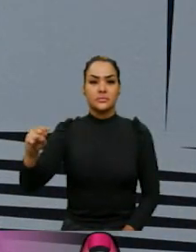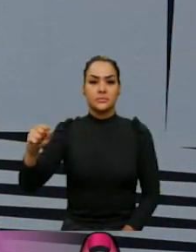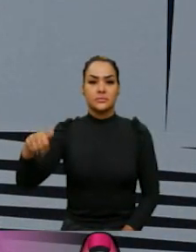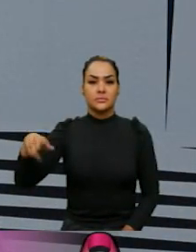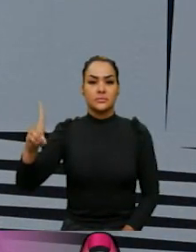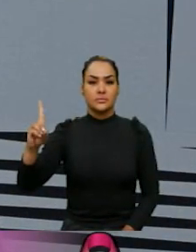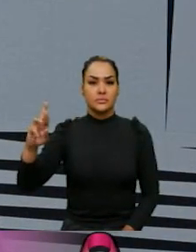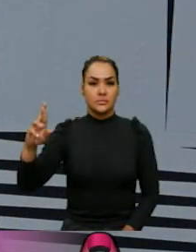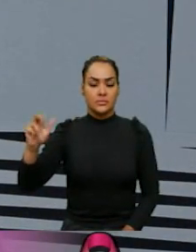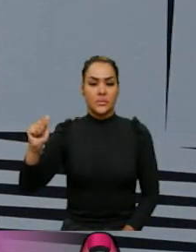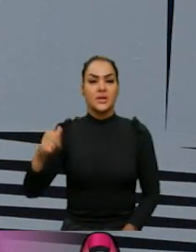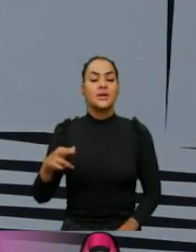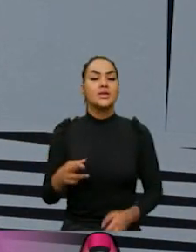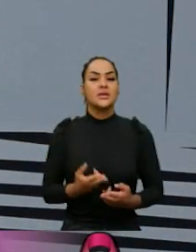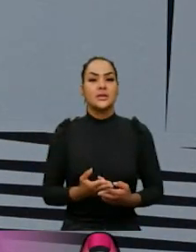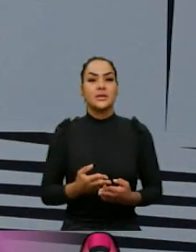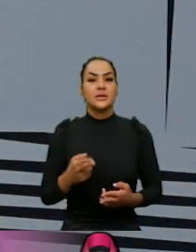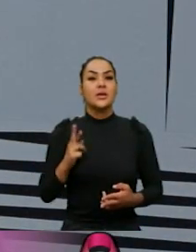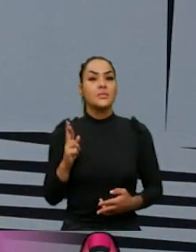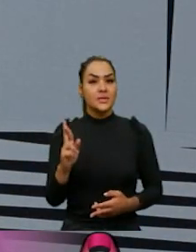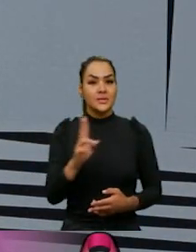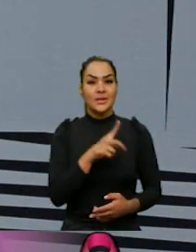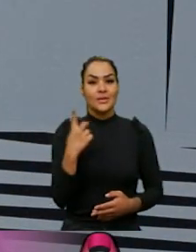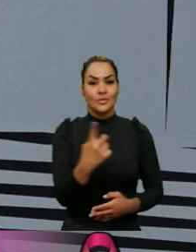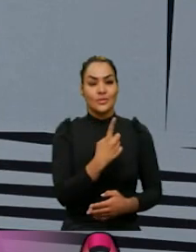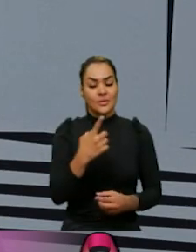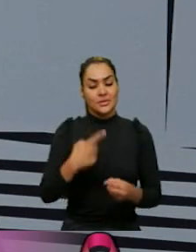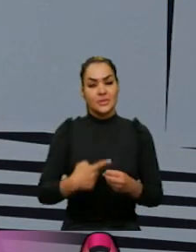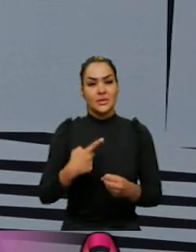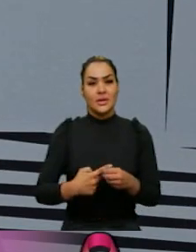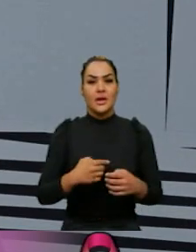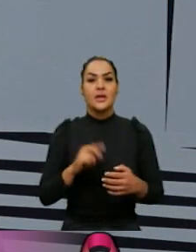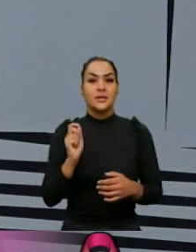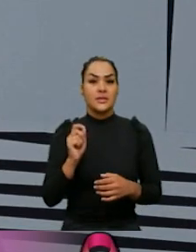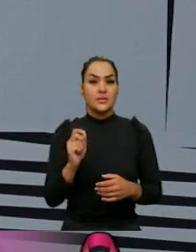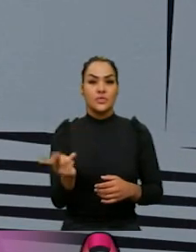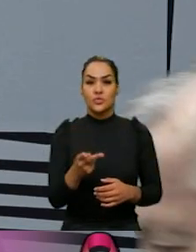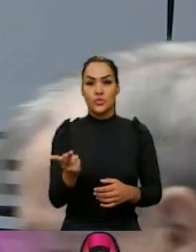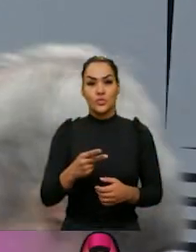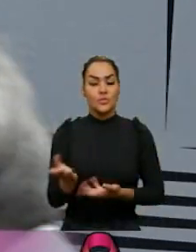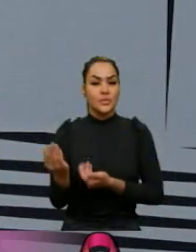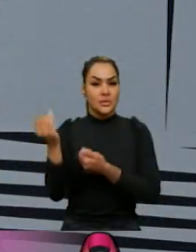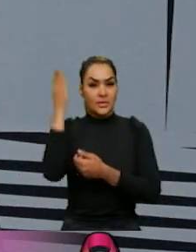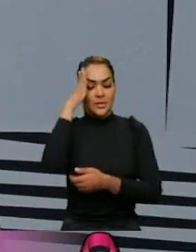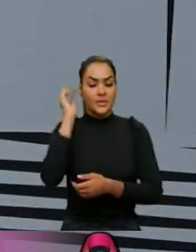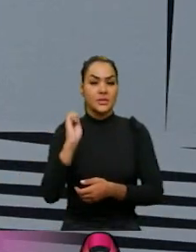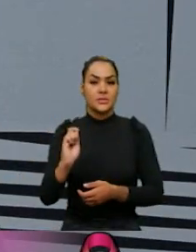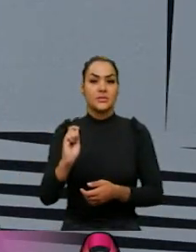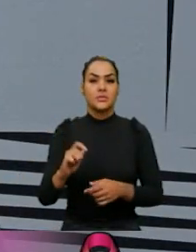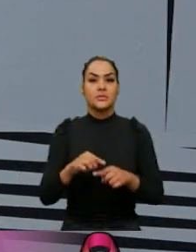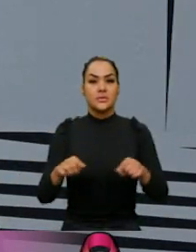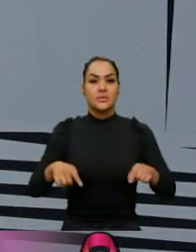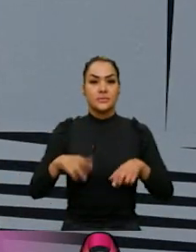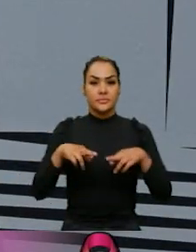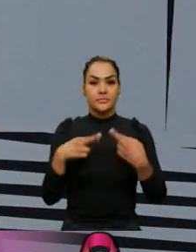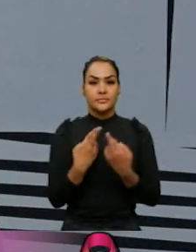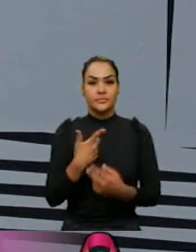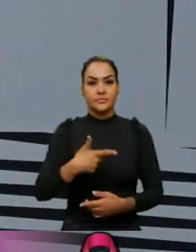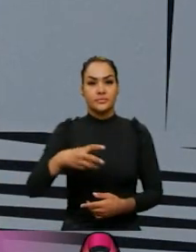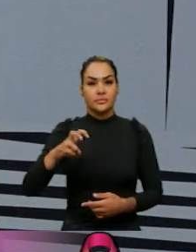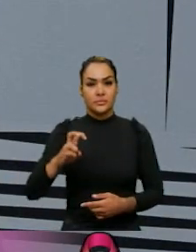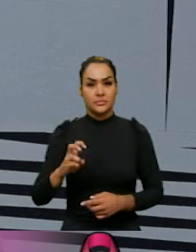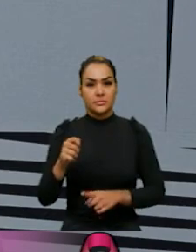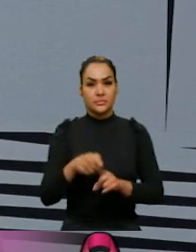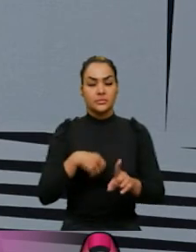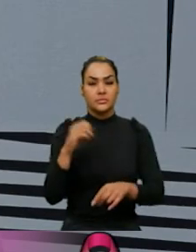nossa cidade, e que deste nosso ato seja dada ciência à homenageada em nosso gabinete. Sala das Sessões, 25